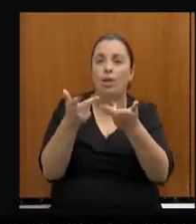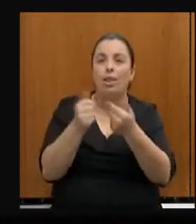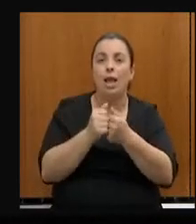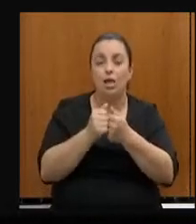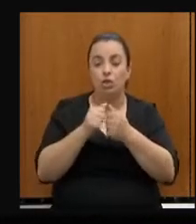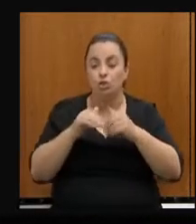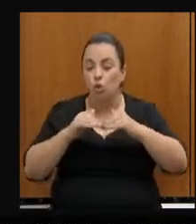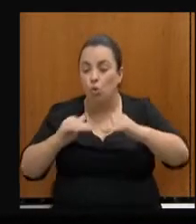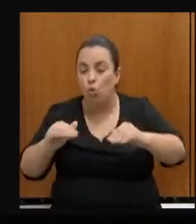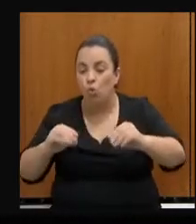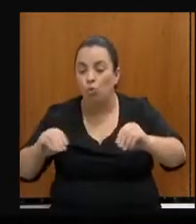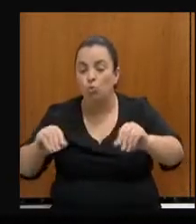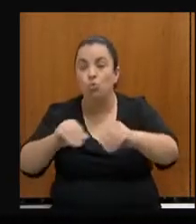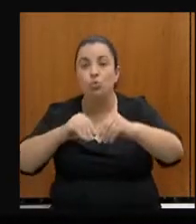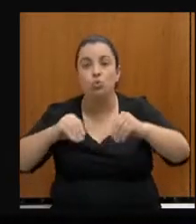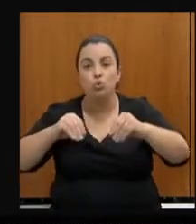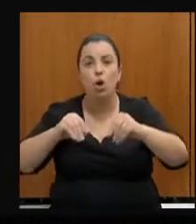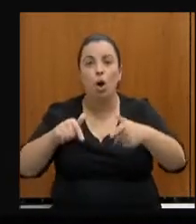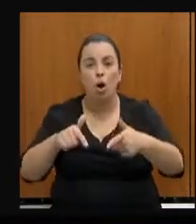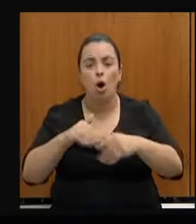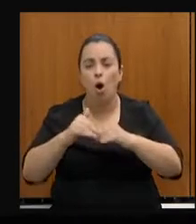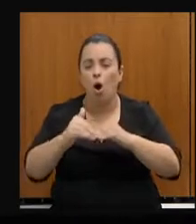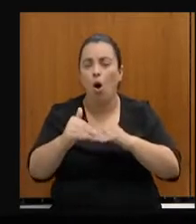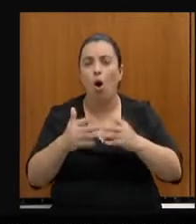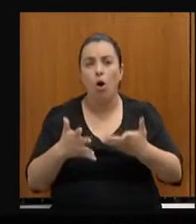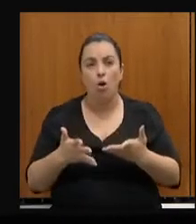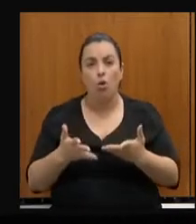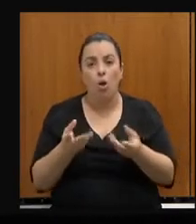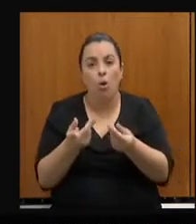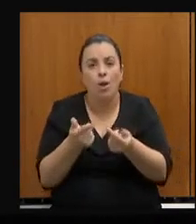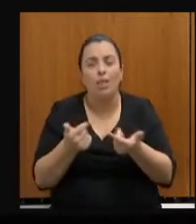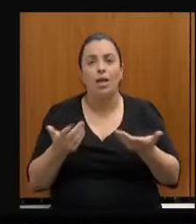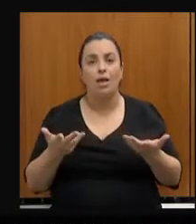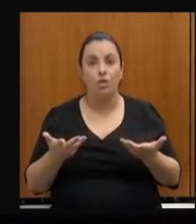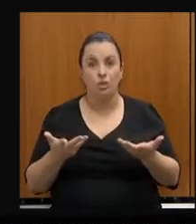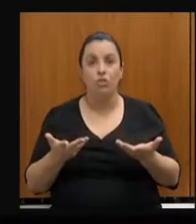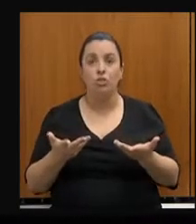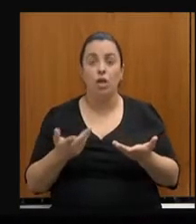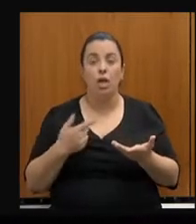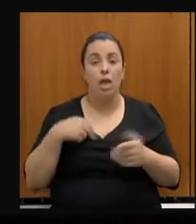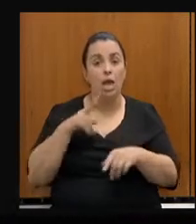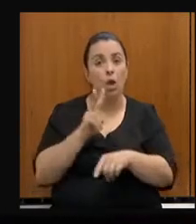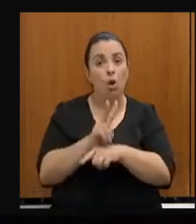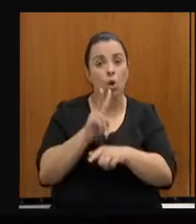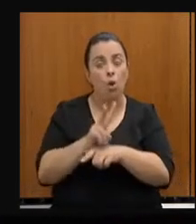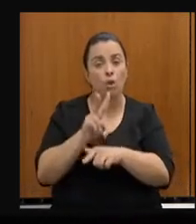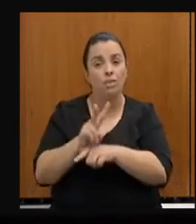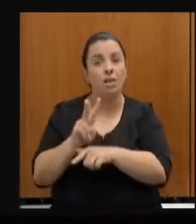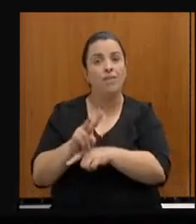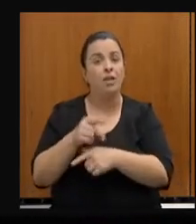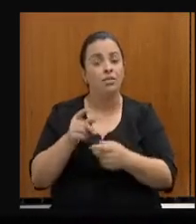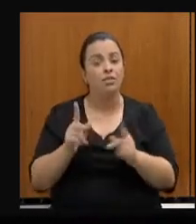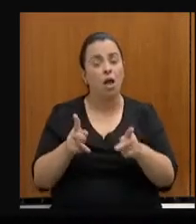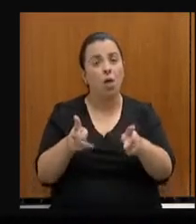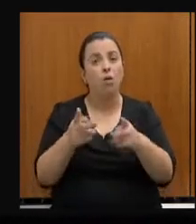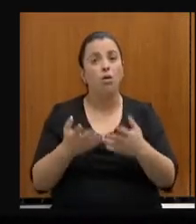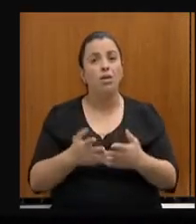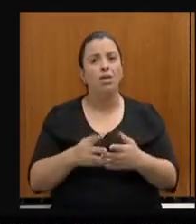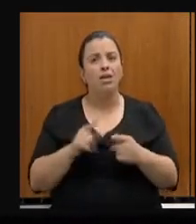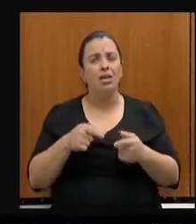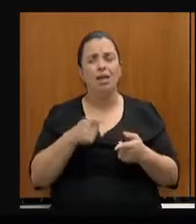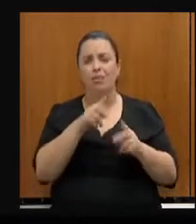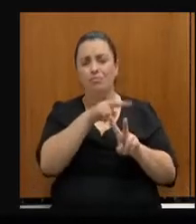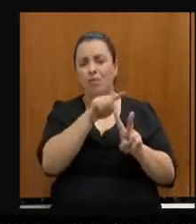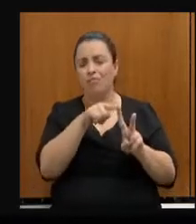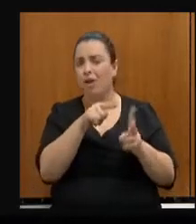recurso para poder fazer de fato a regularização fundiária das nossas unidades de conservação EA sinto muita falta disso uma corda